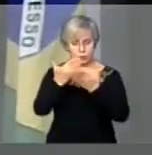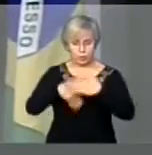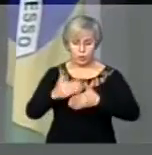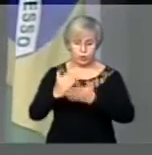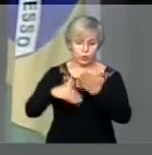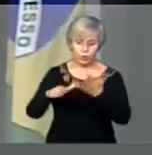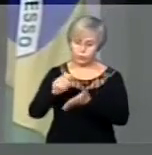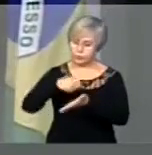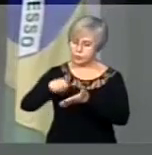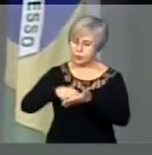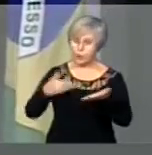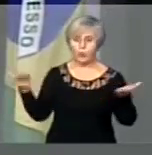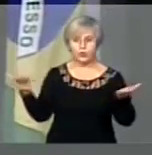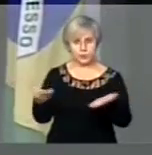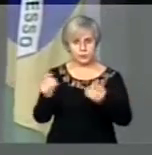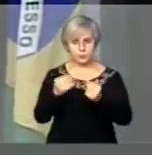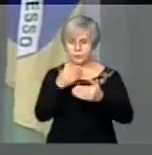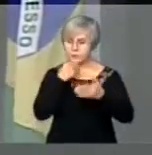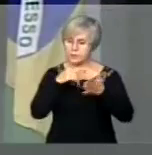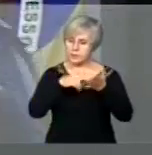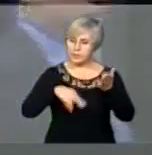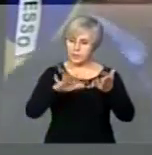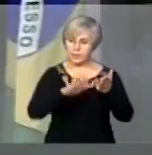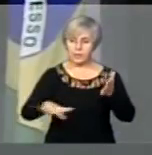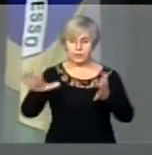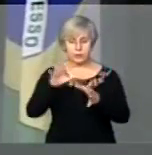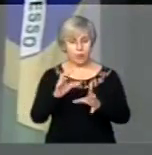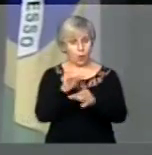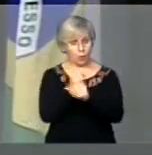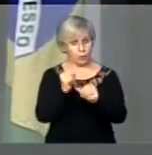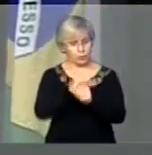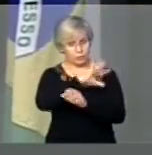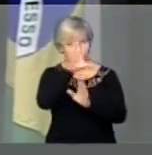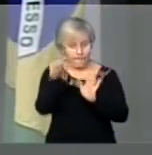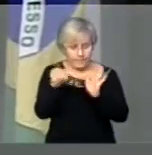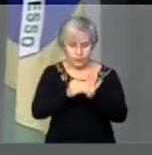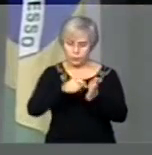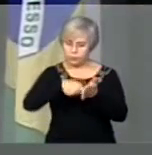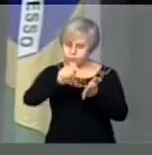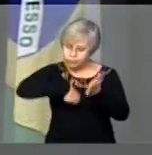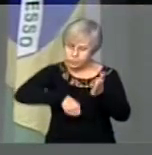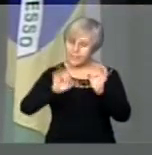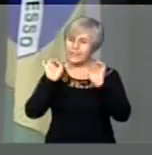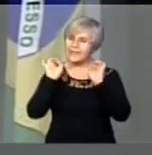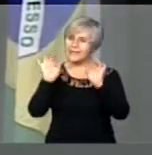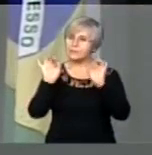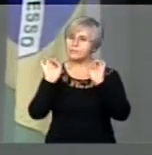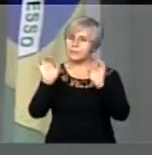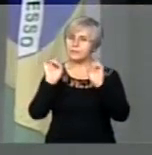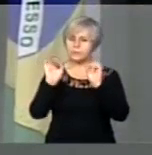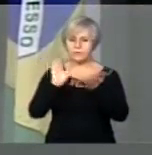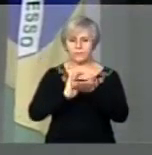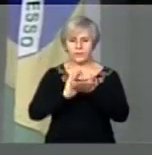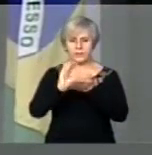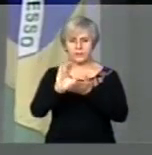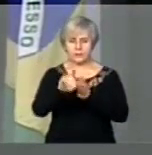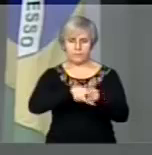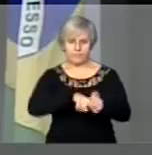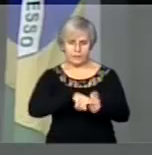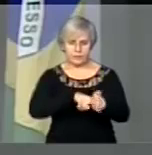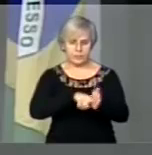todos, para que o relator geral do orçamento coloque uma rubrica específica para